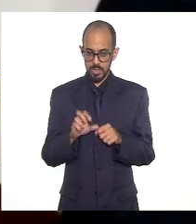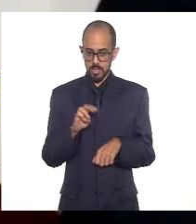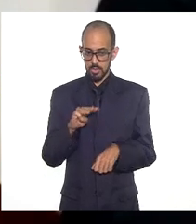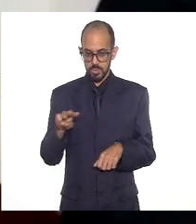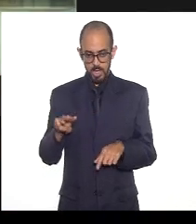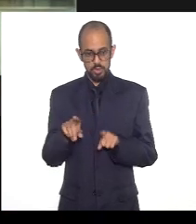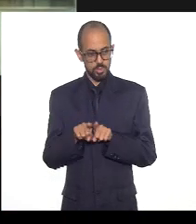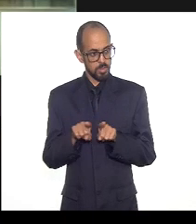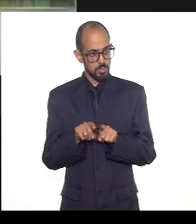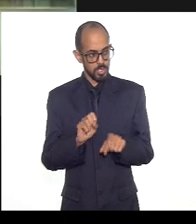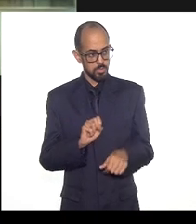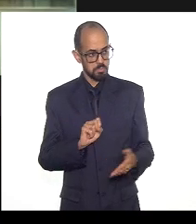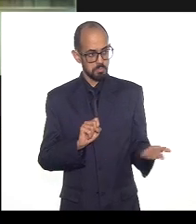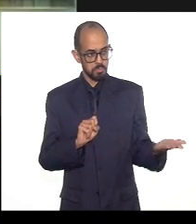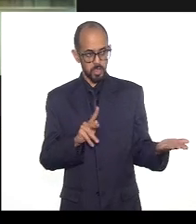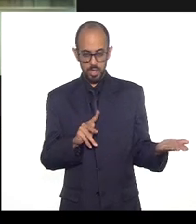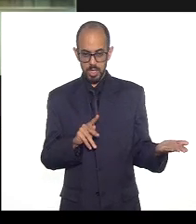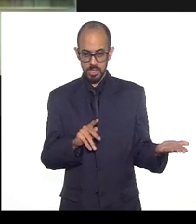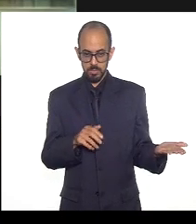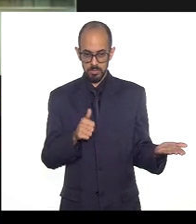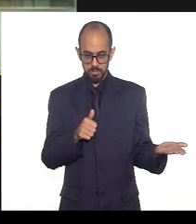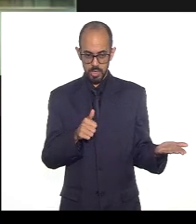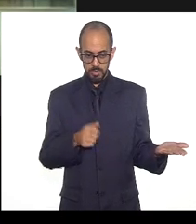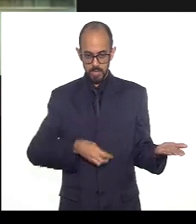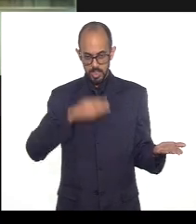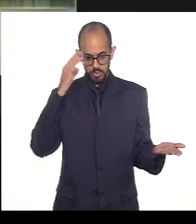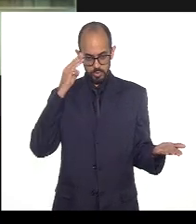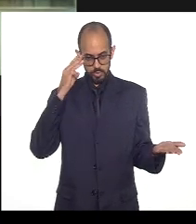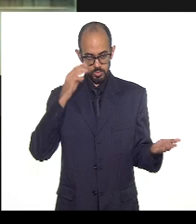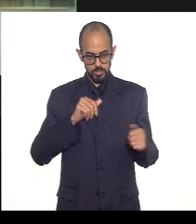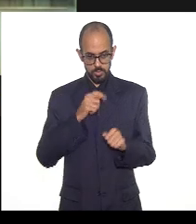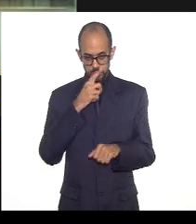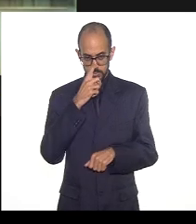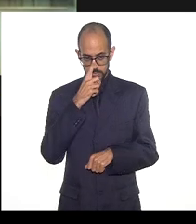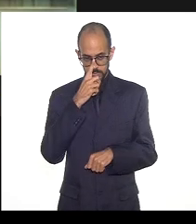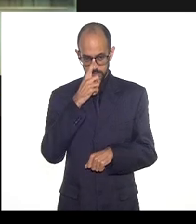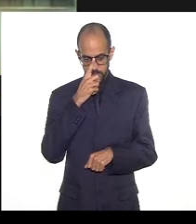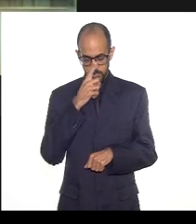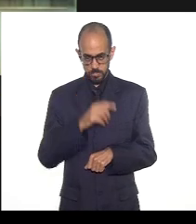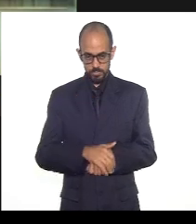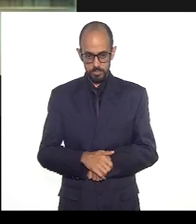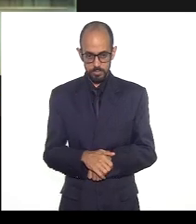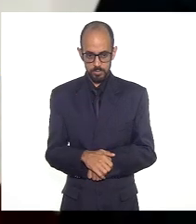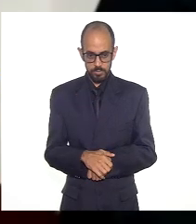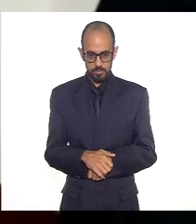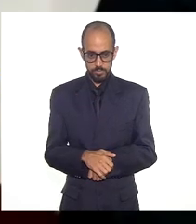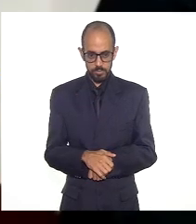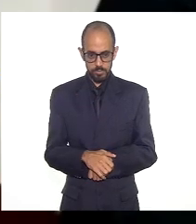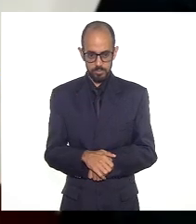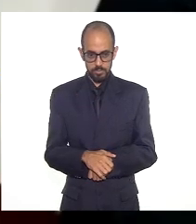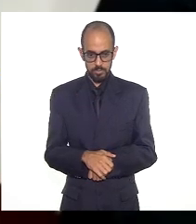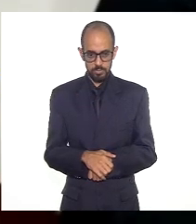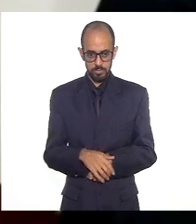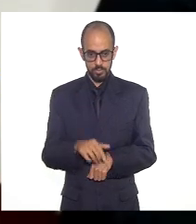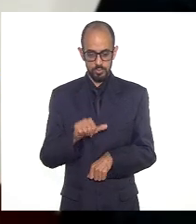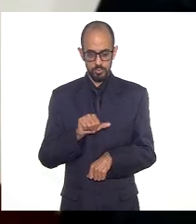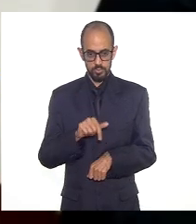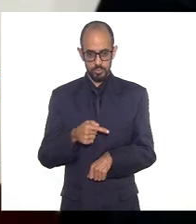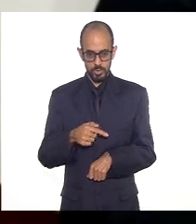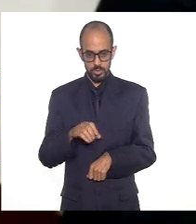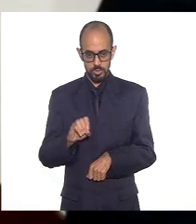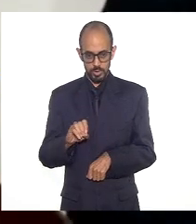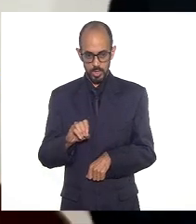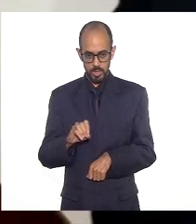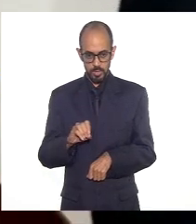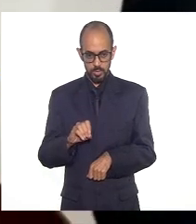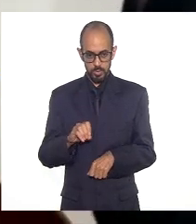Ok? Pode ser dessa forma? Então, há sobre a mesa requerimento de destaque a emenda 170 da bancada do